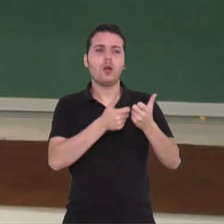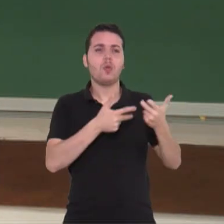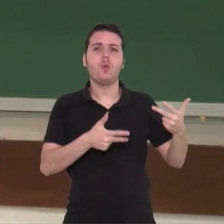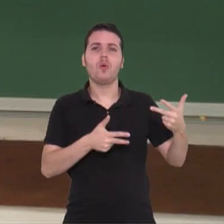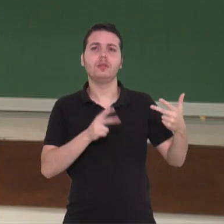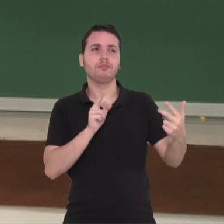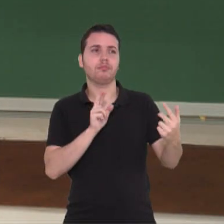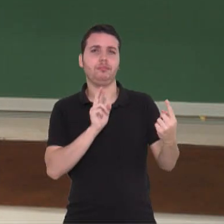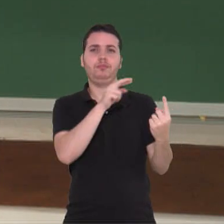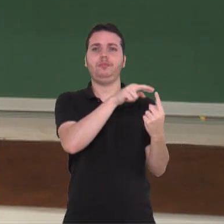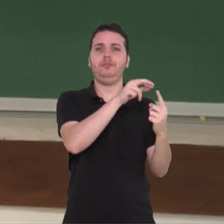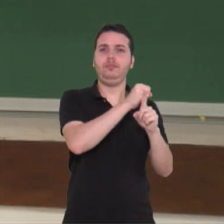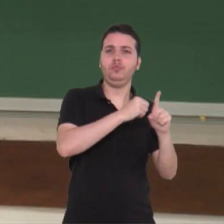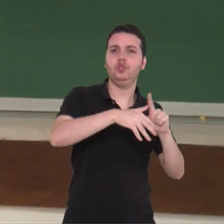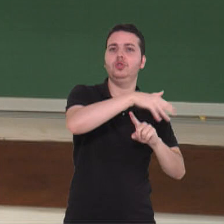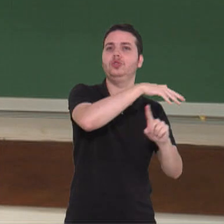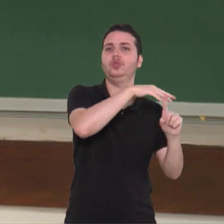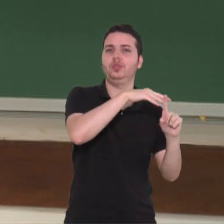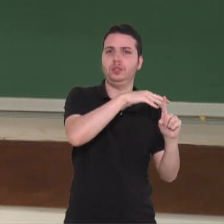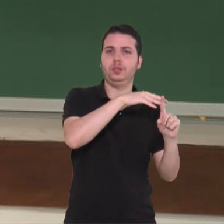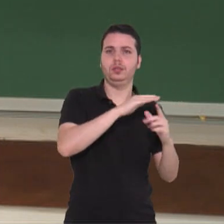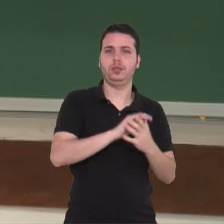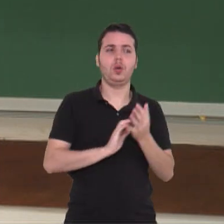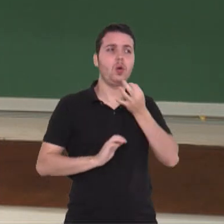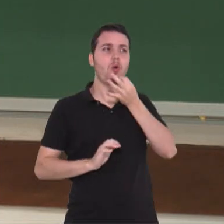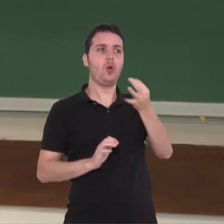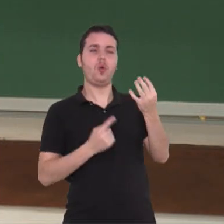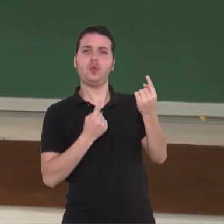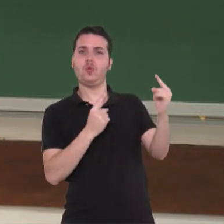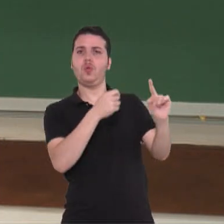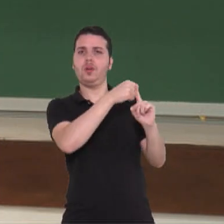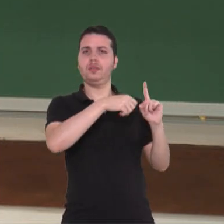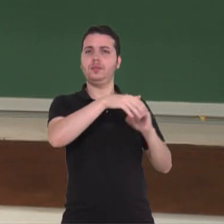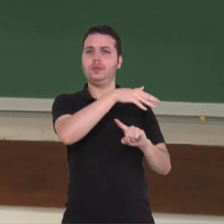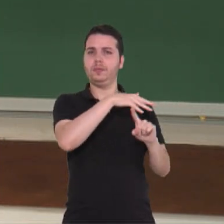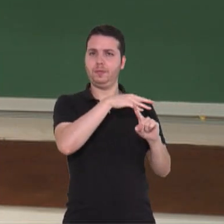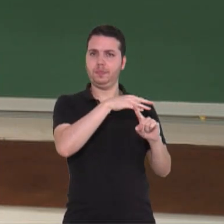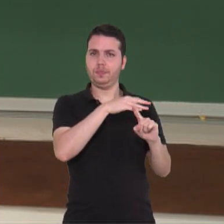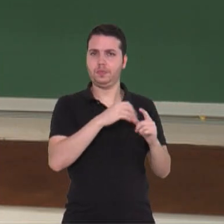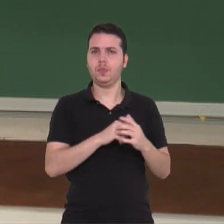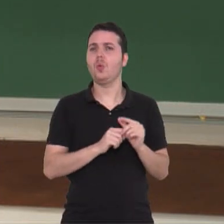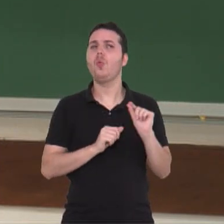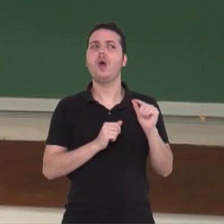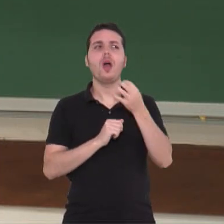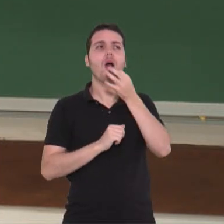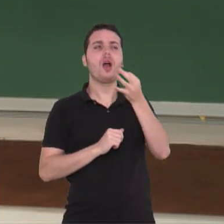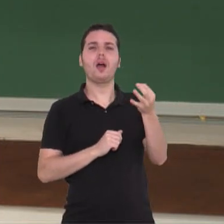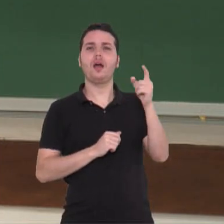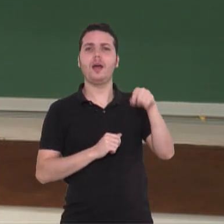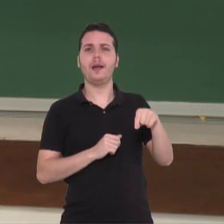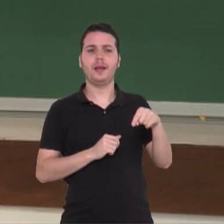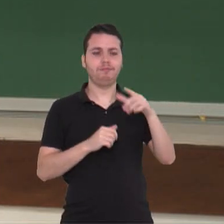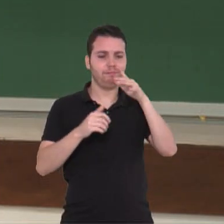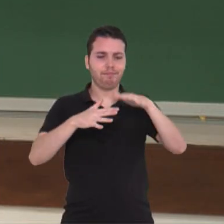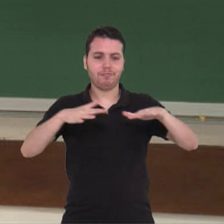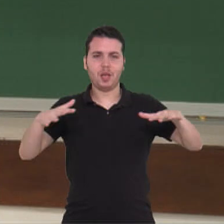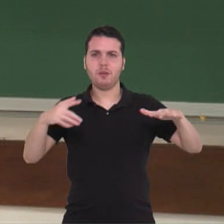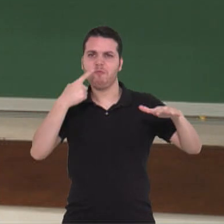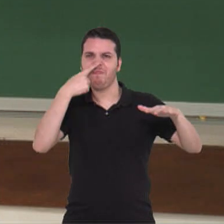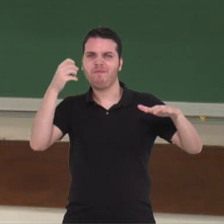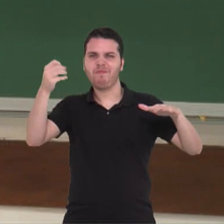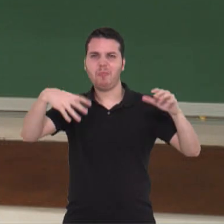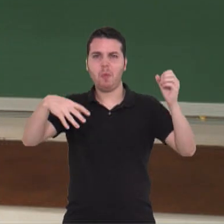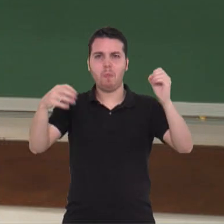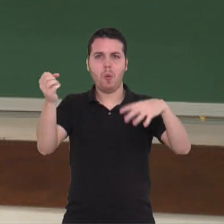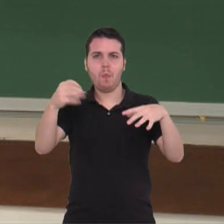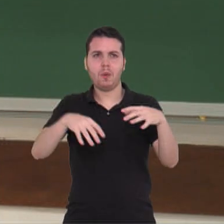faz uma crítica social. Qual que é essa crítica? A poluição, né? Poluição nos rios. O que, que causou